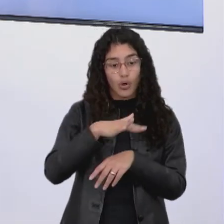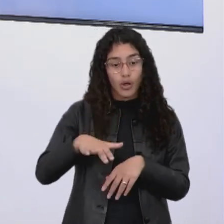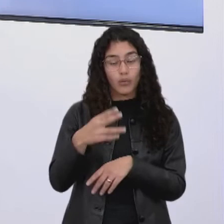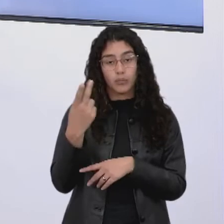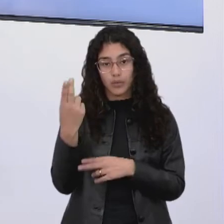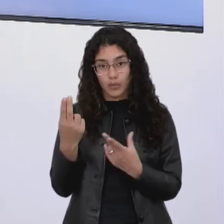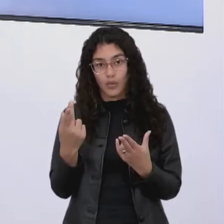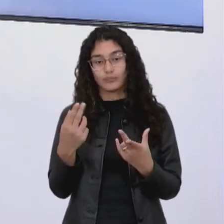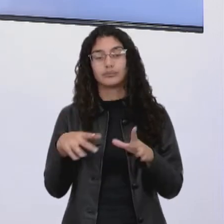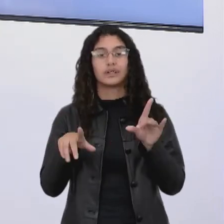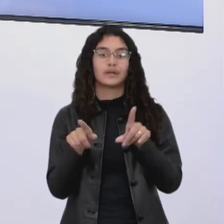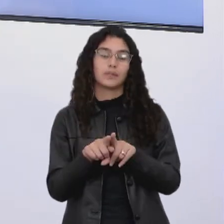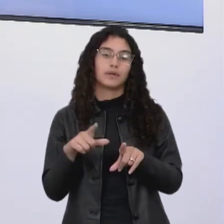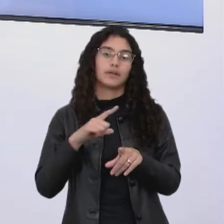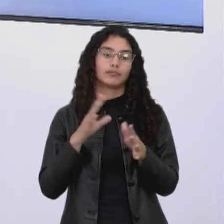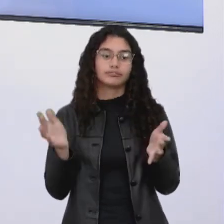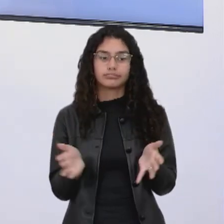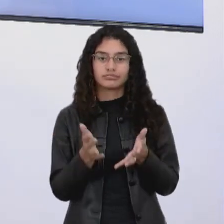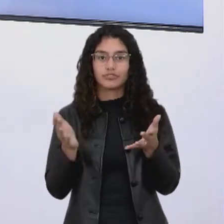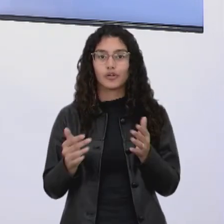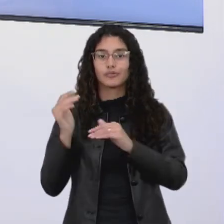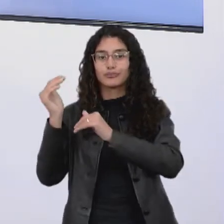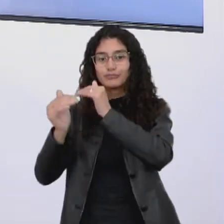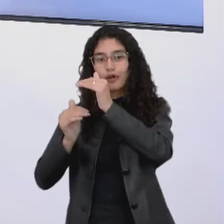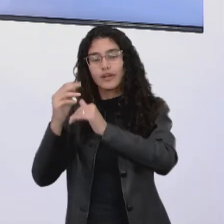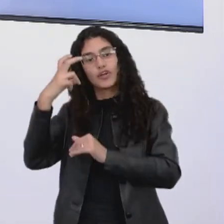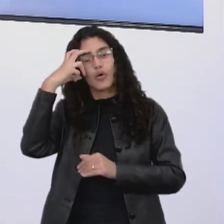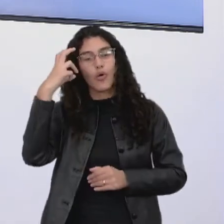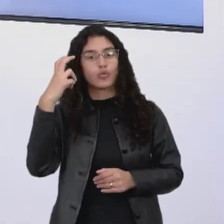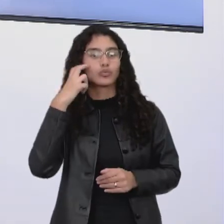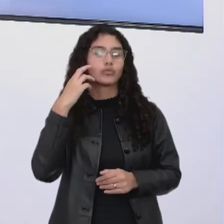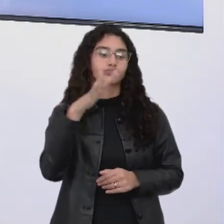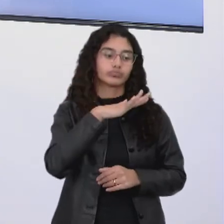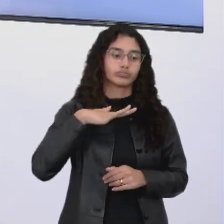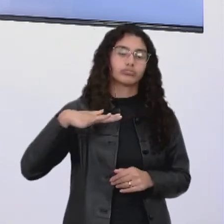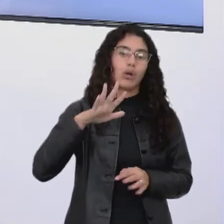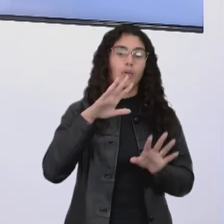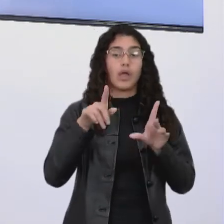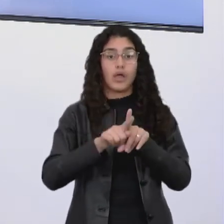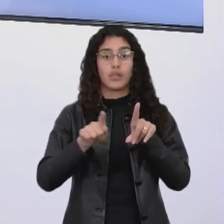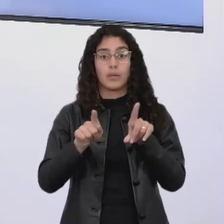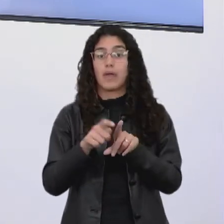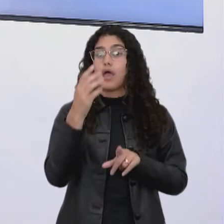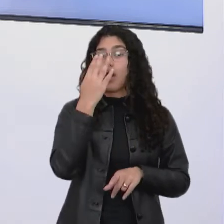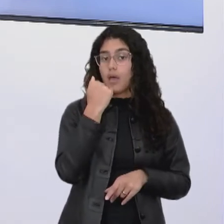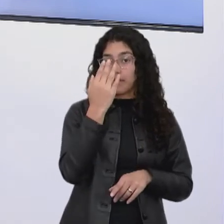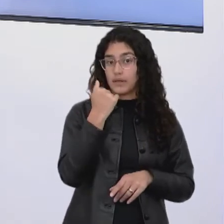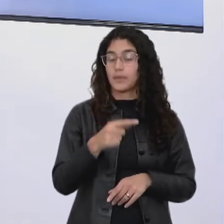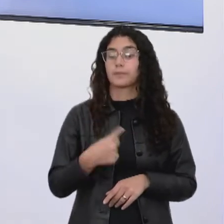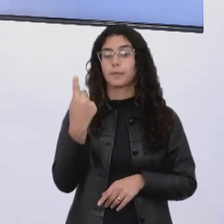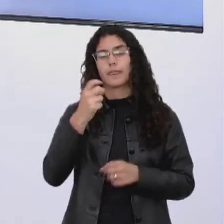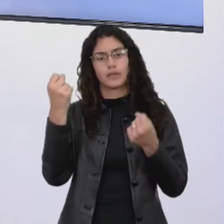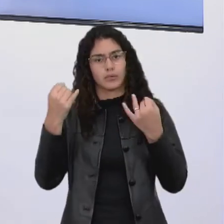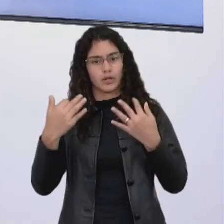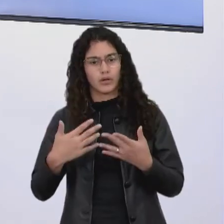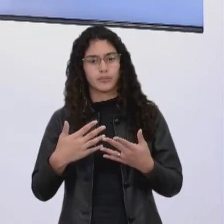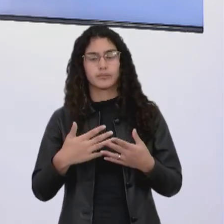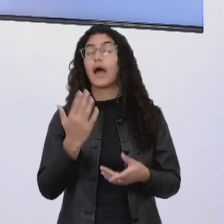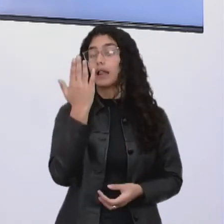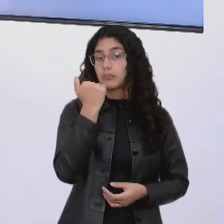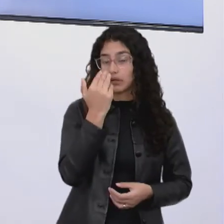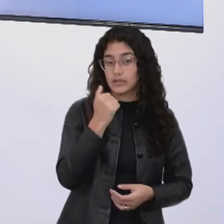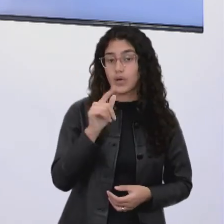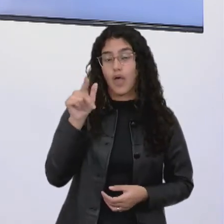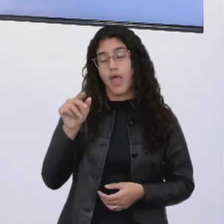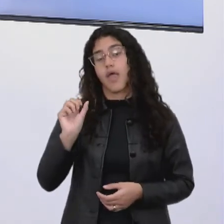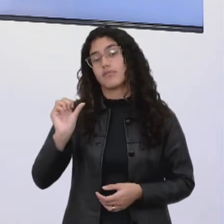e assim você também está incentivando os processos culturais daquela região, inclusive alimentares. A gente falou, a alimentação